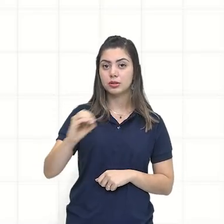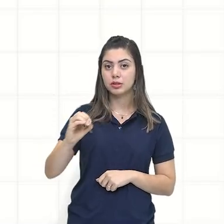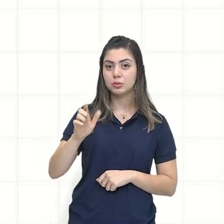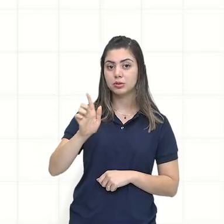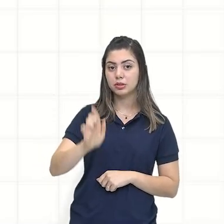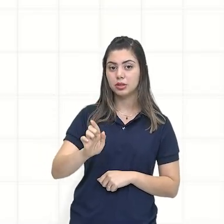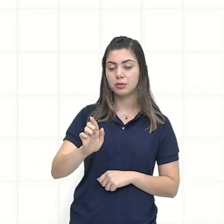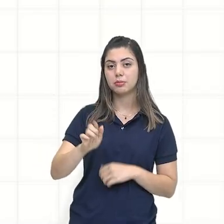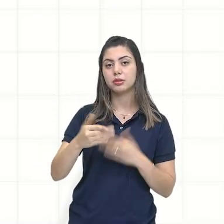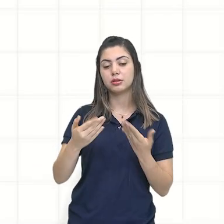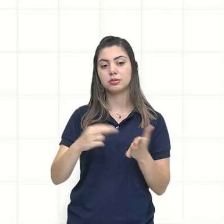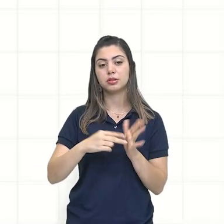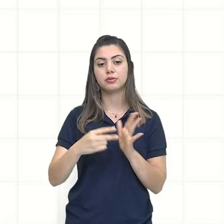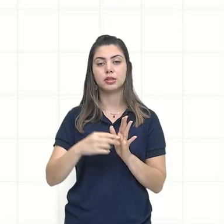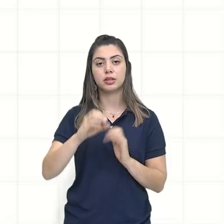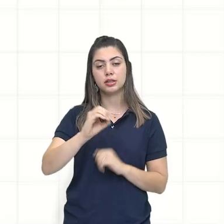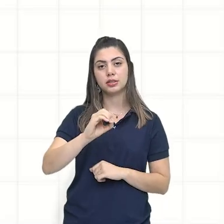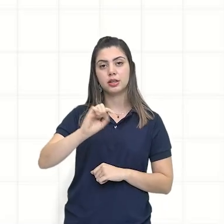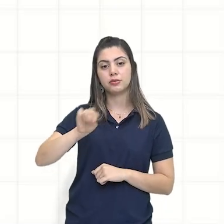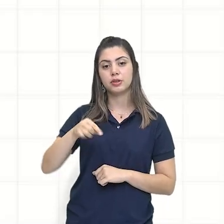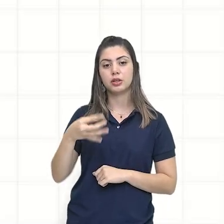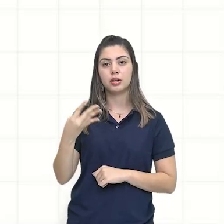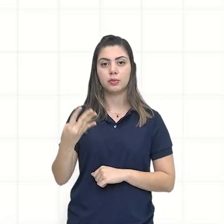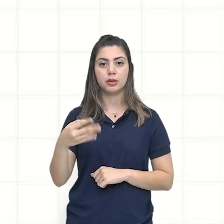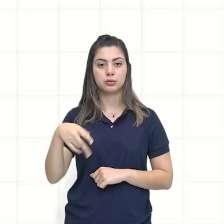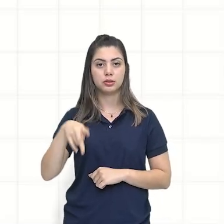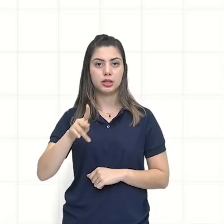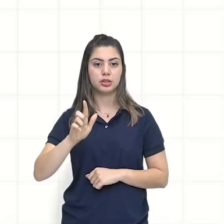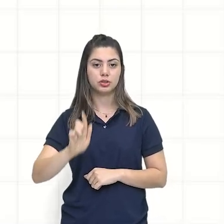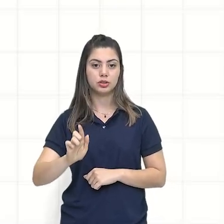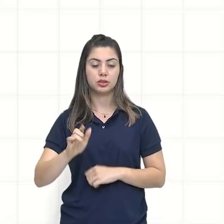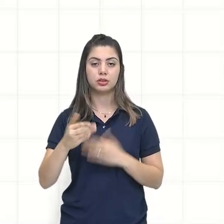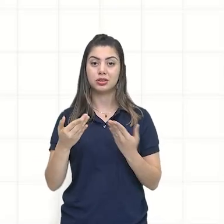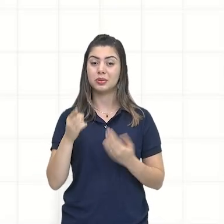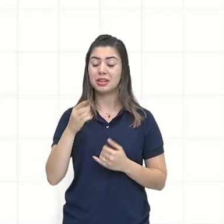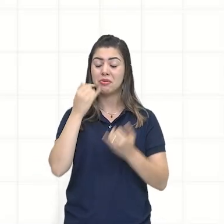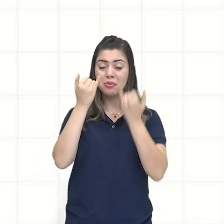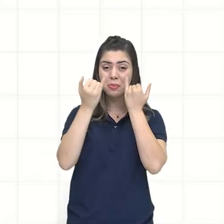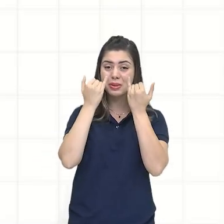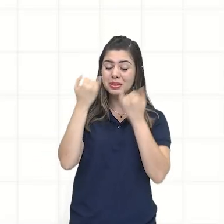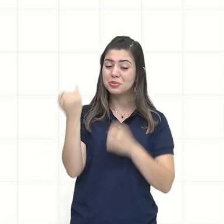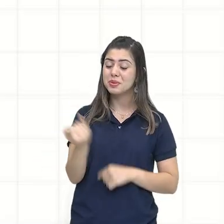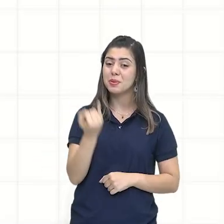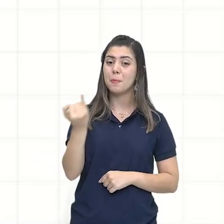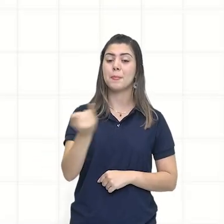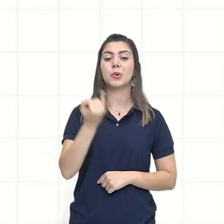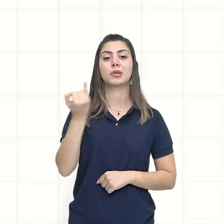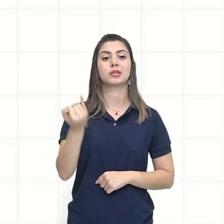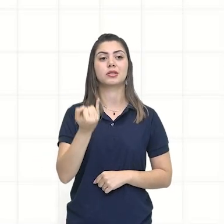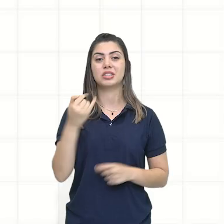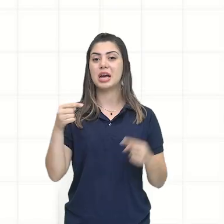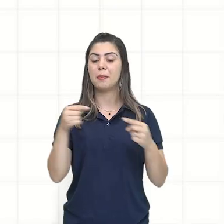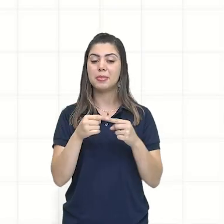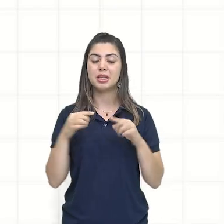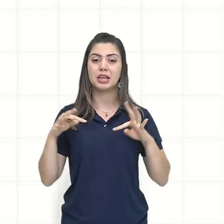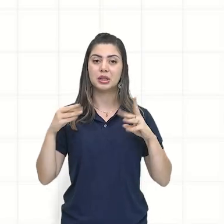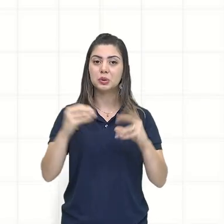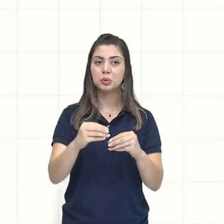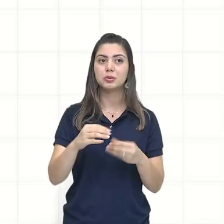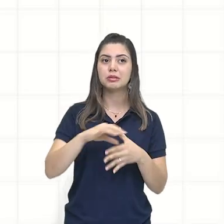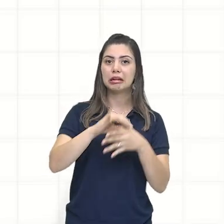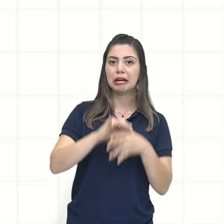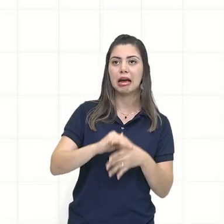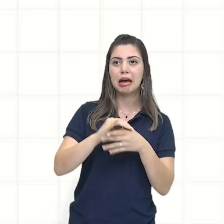seja, 0,4 quilos. Esse dado aqui, pessoal, ele é importante e vai valer para todas as proteínas, seja